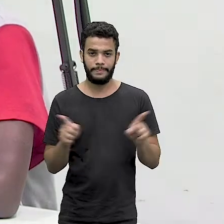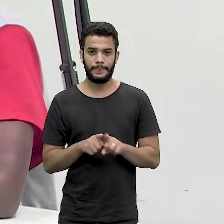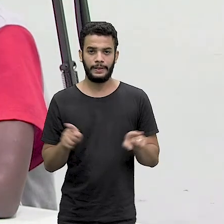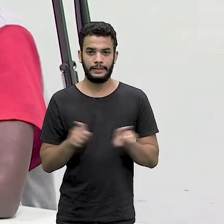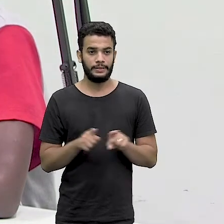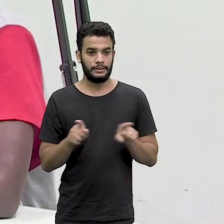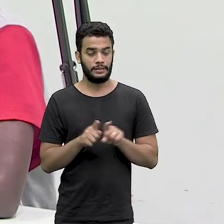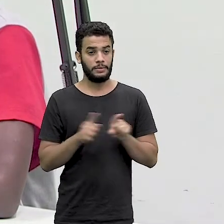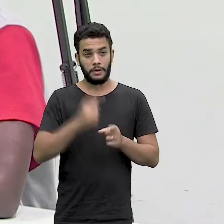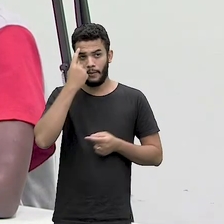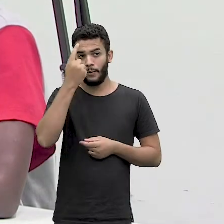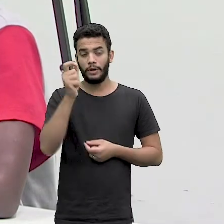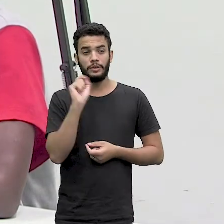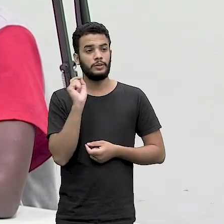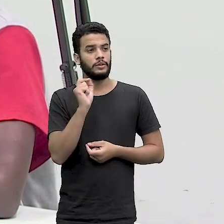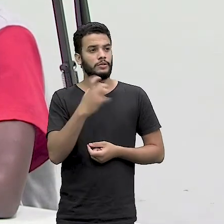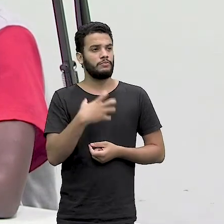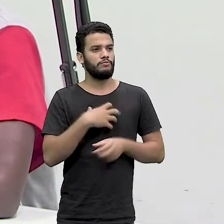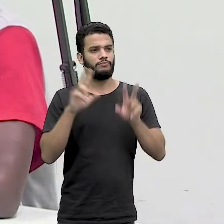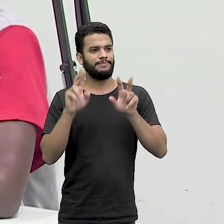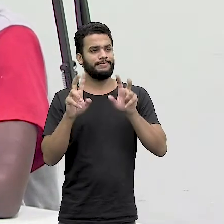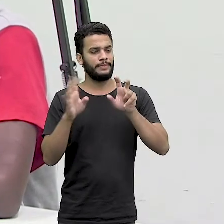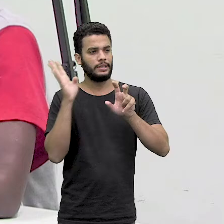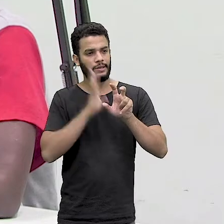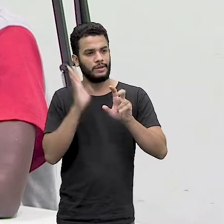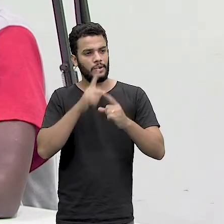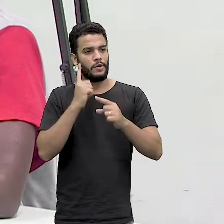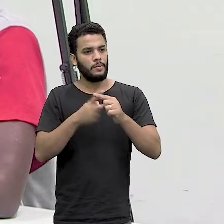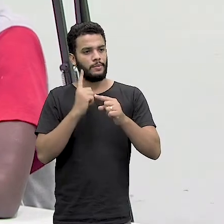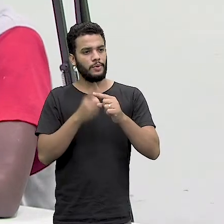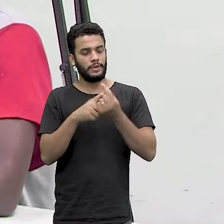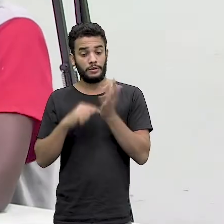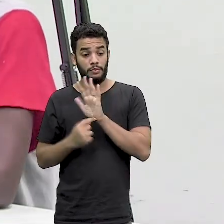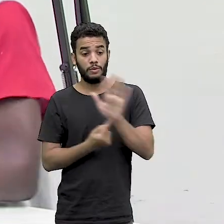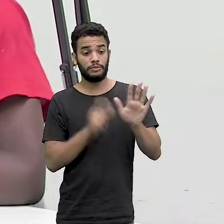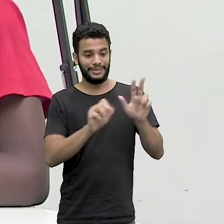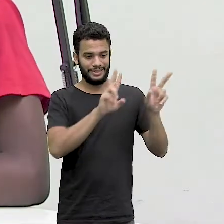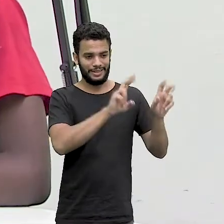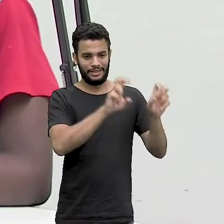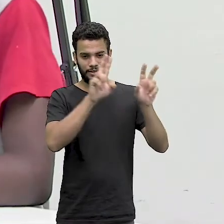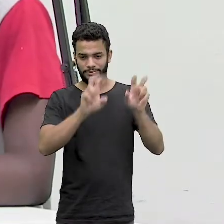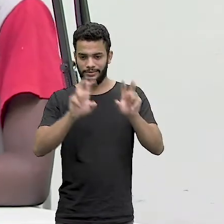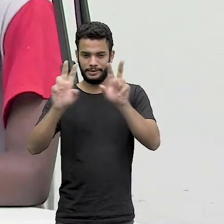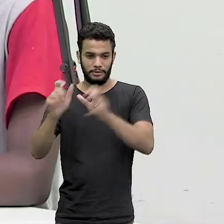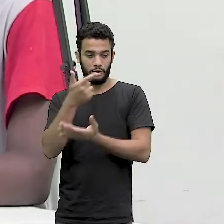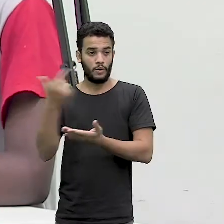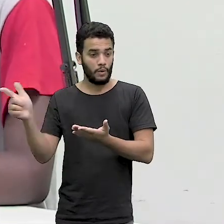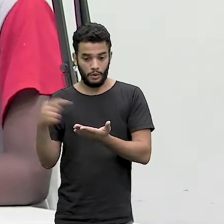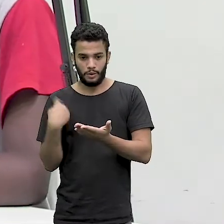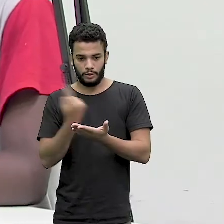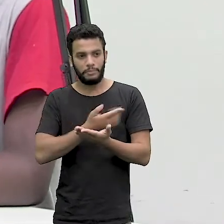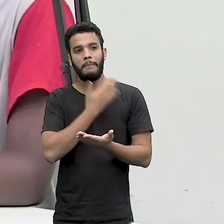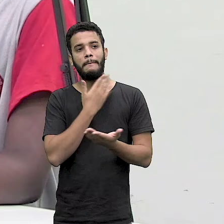mais instigante para um próximo bate-papo do que uma resolutiva aqui, né? Porque nós não